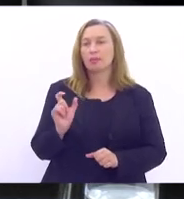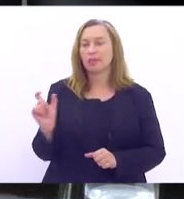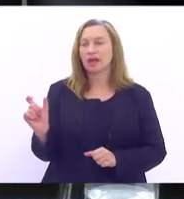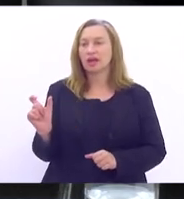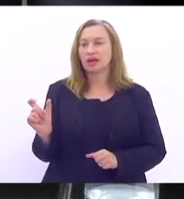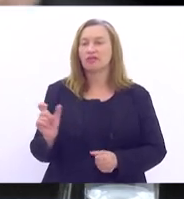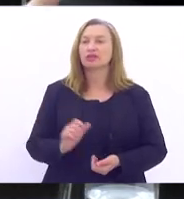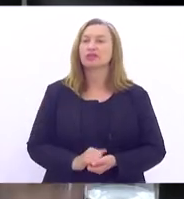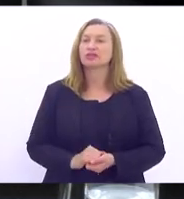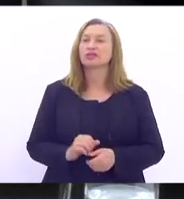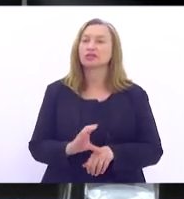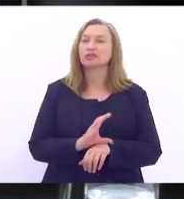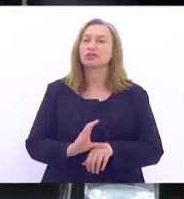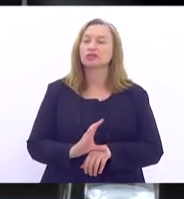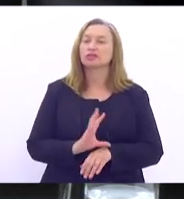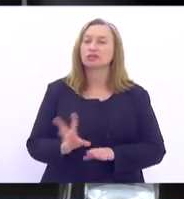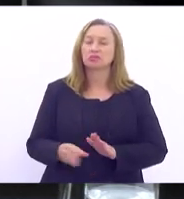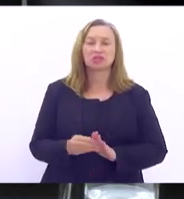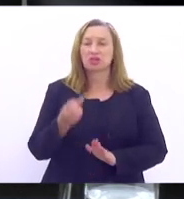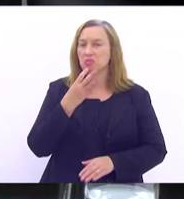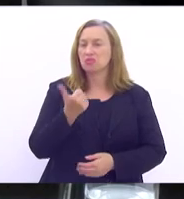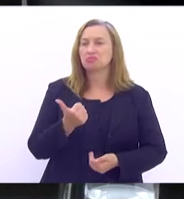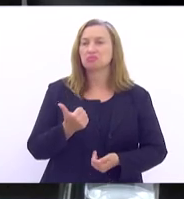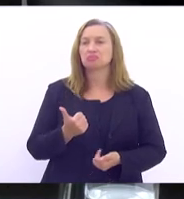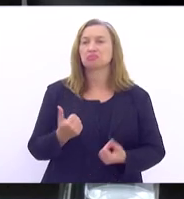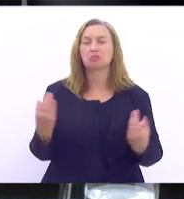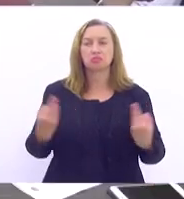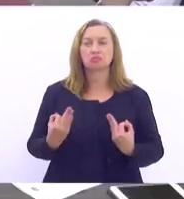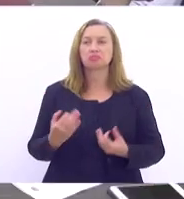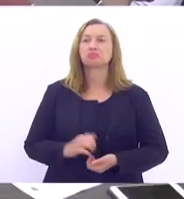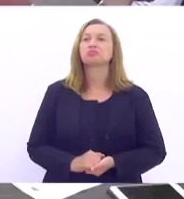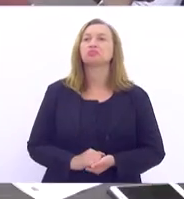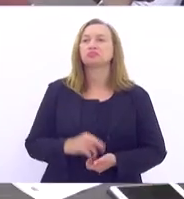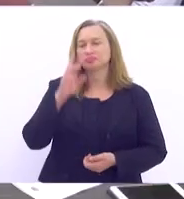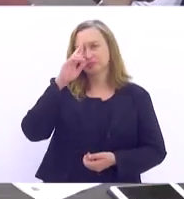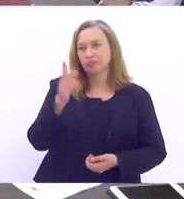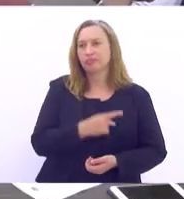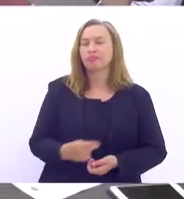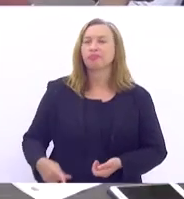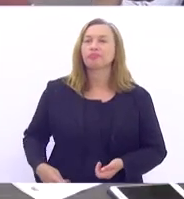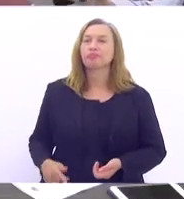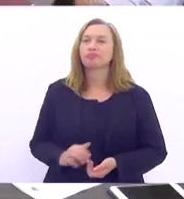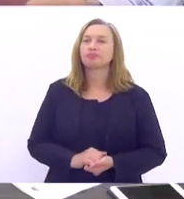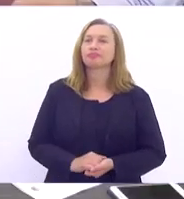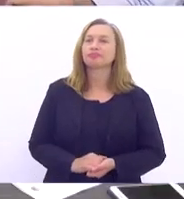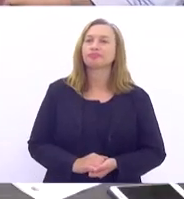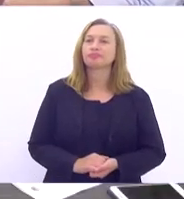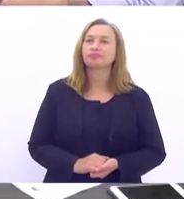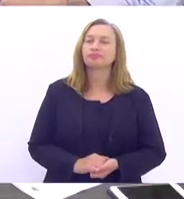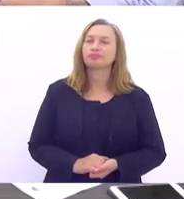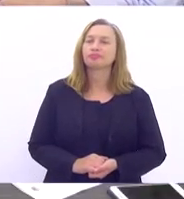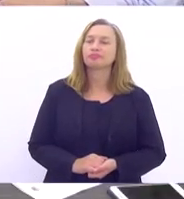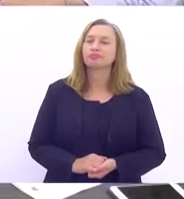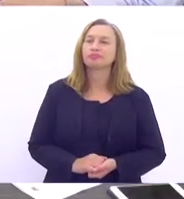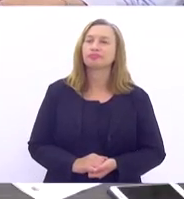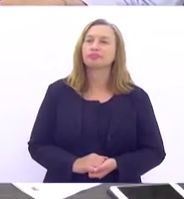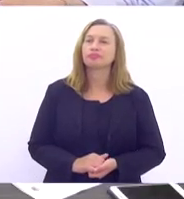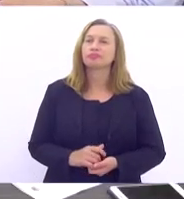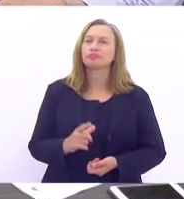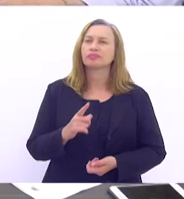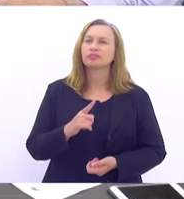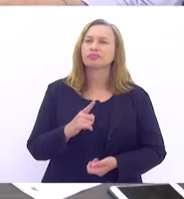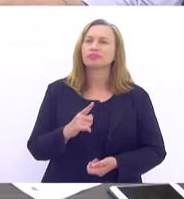Constitucionalidade com emenda. Se ele fizer isso, para mim, está bom. Está ótimo. Presidente, já está dando um upgrade. Se eu não me engano, né, a gente tem a emissão